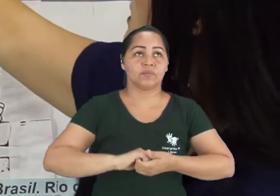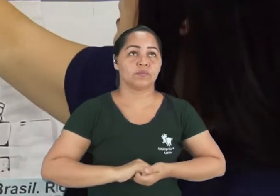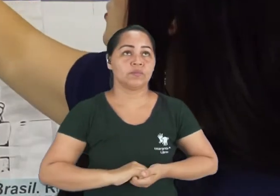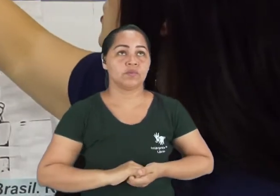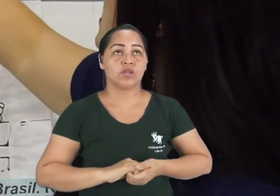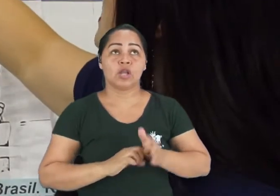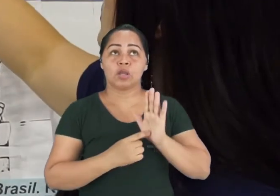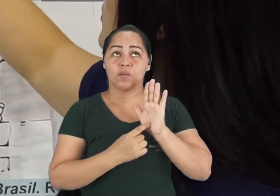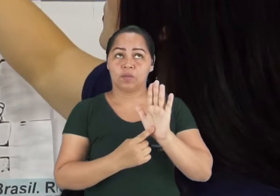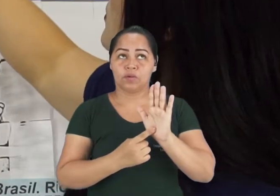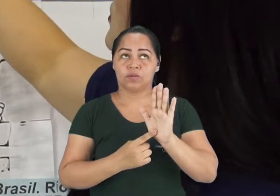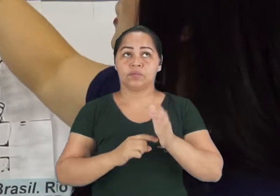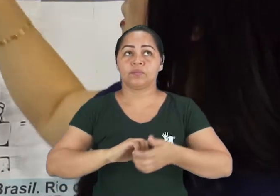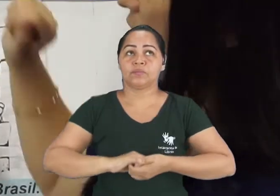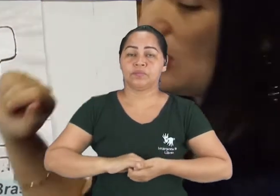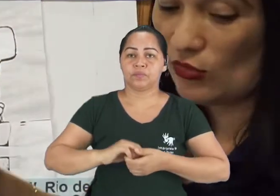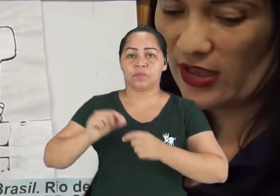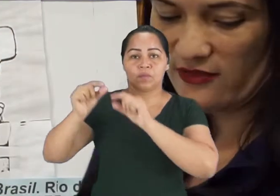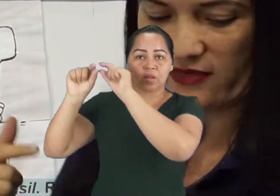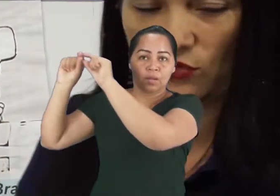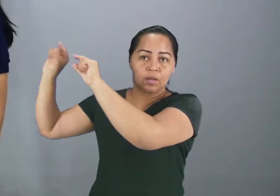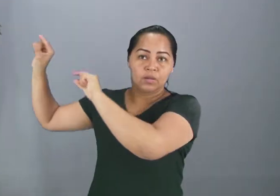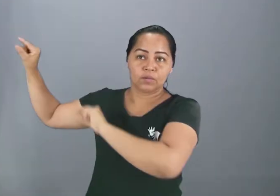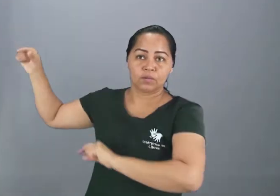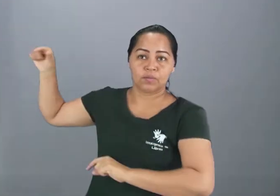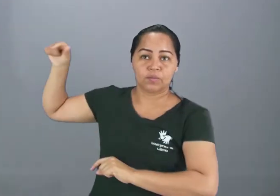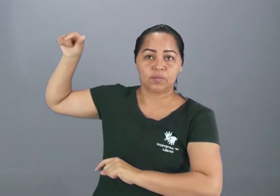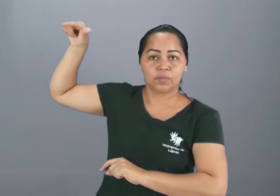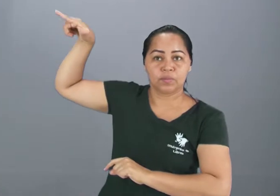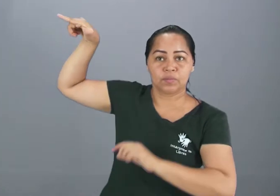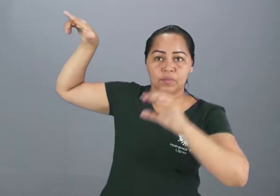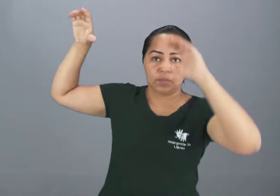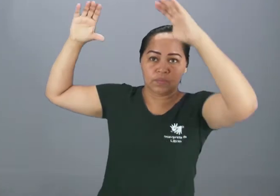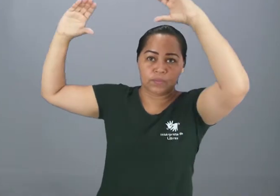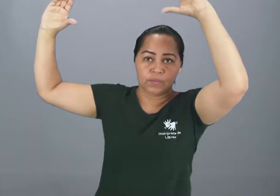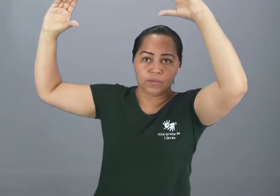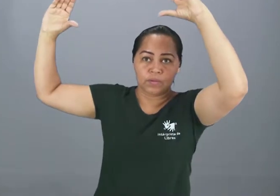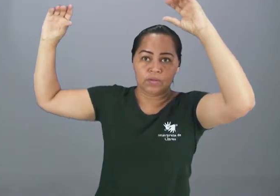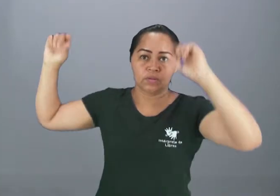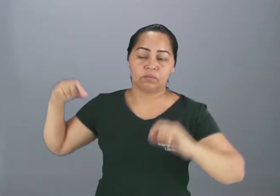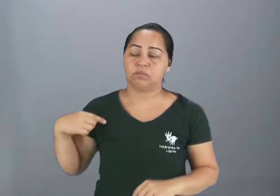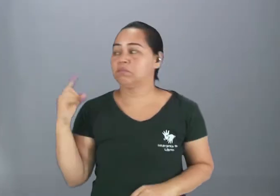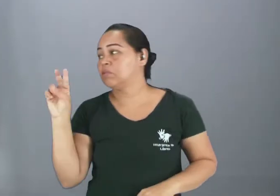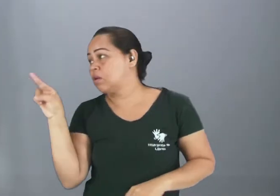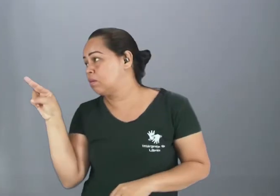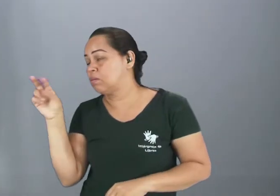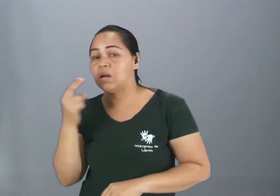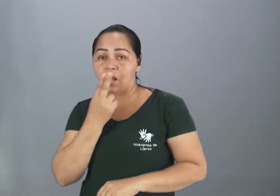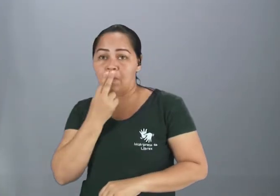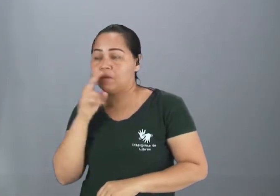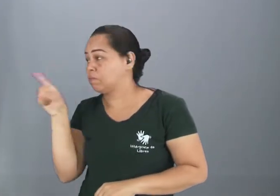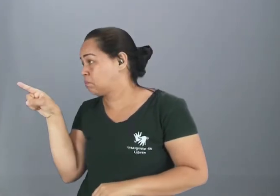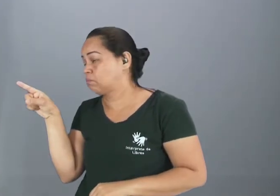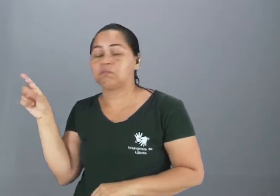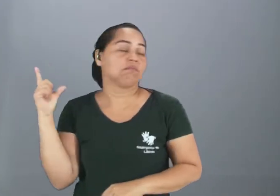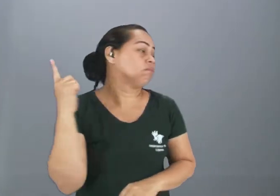Indicando. E tem a extensão, ó. Que alguém falou com a Mônica. Que tá gritando lá, né?